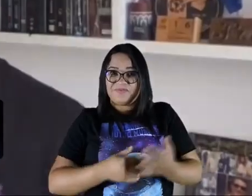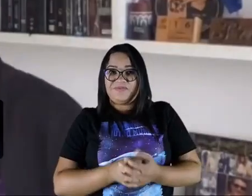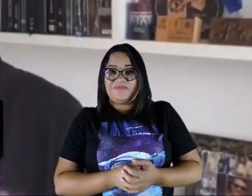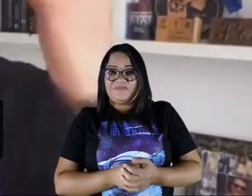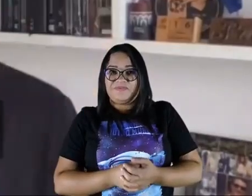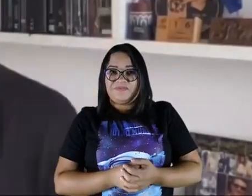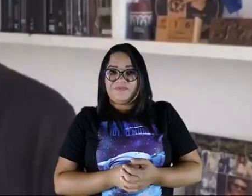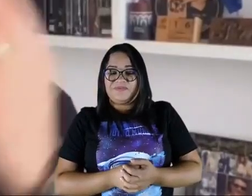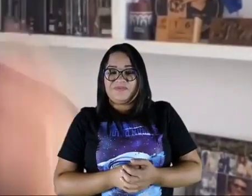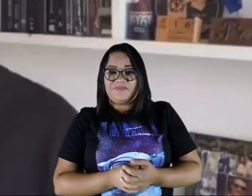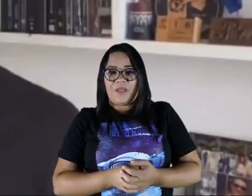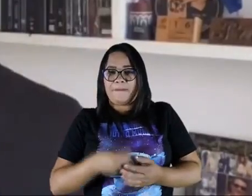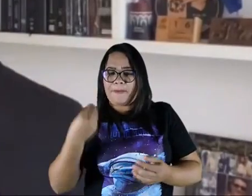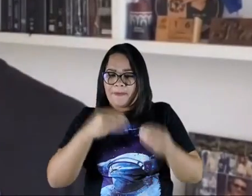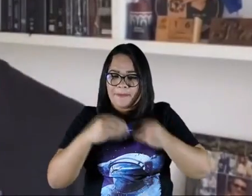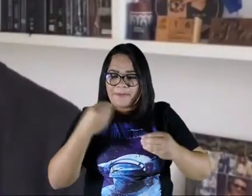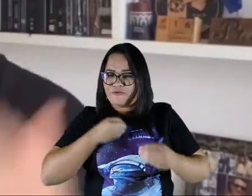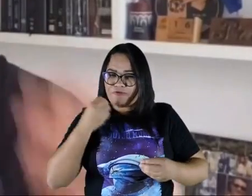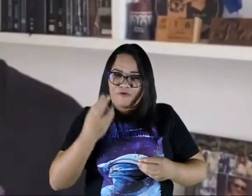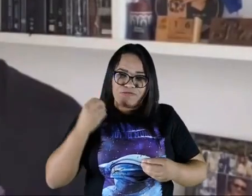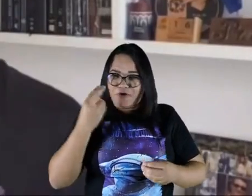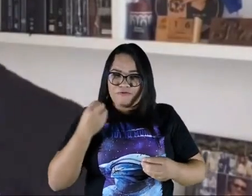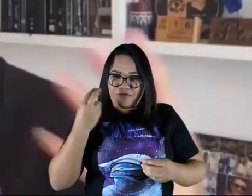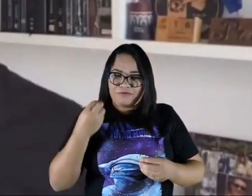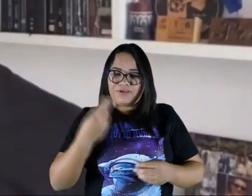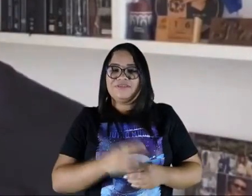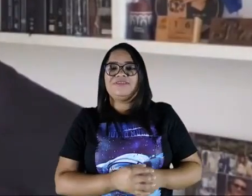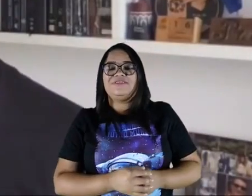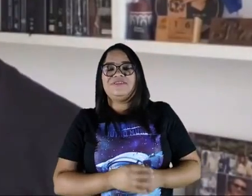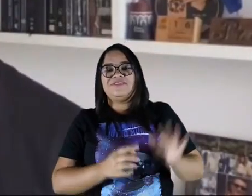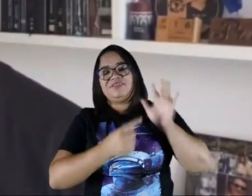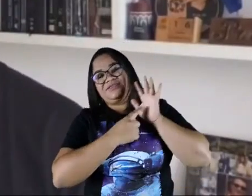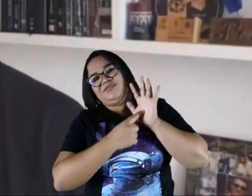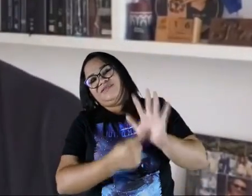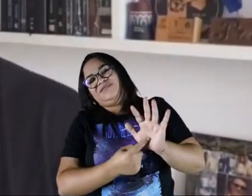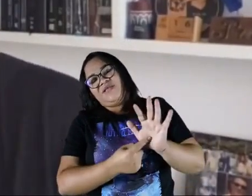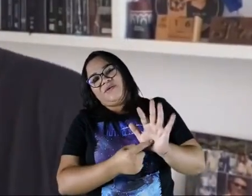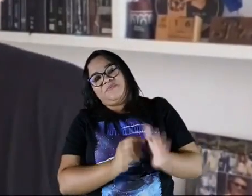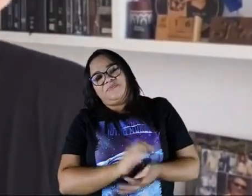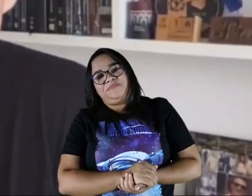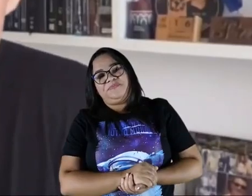Eu vou. É para encher de eu vou. É para mostrar, eu vou.